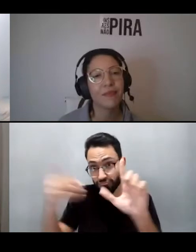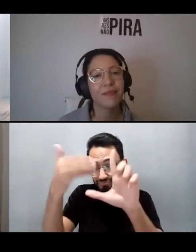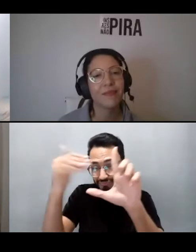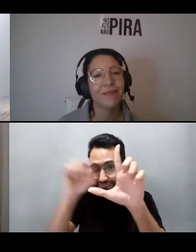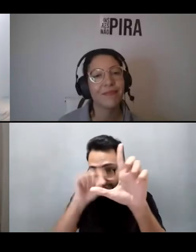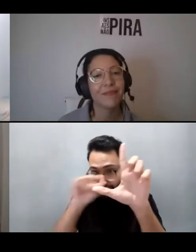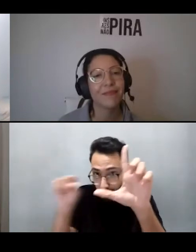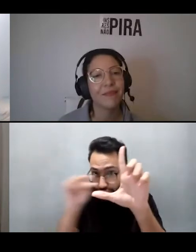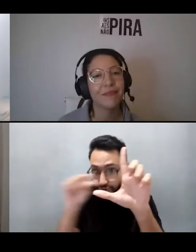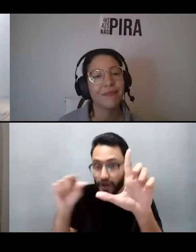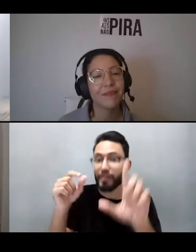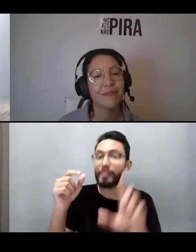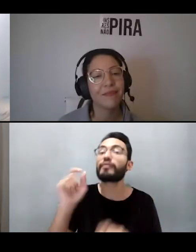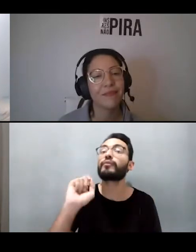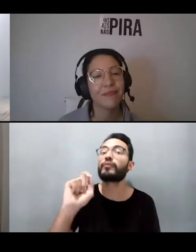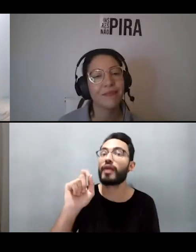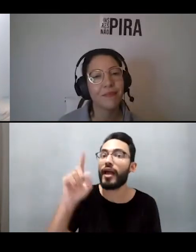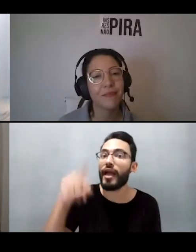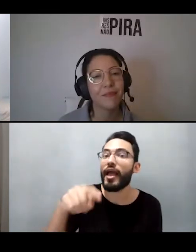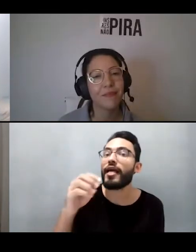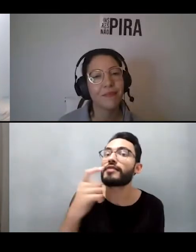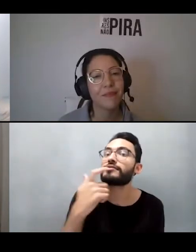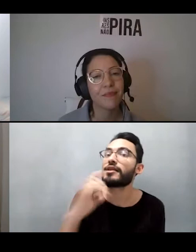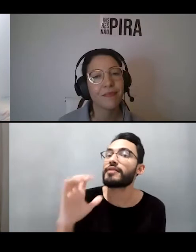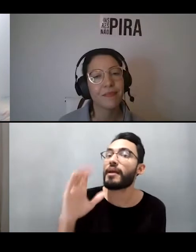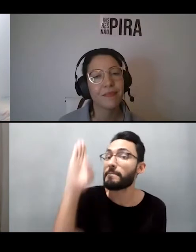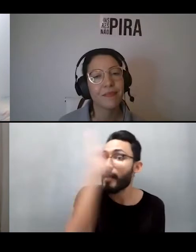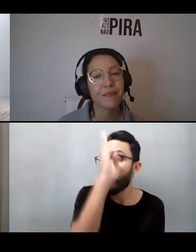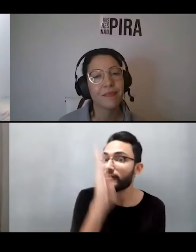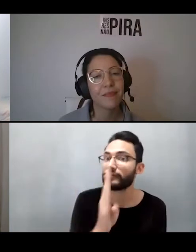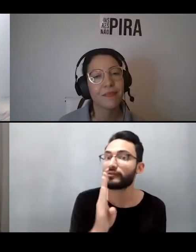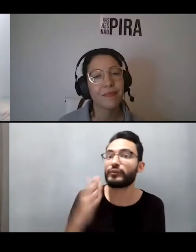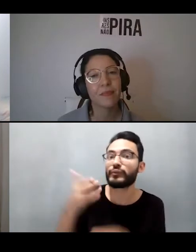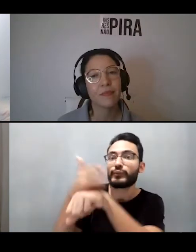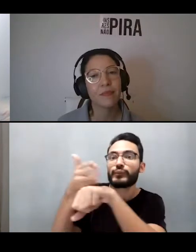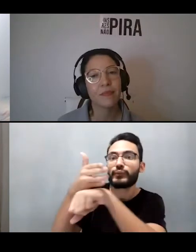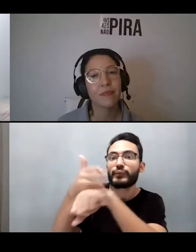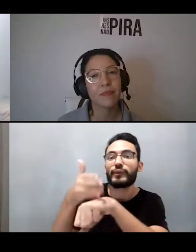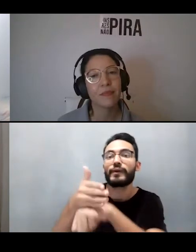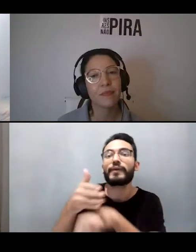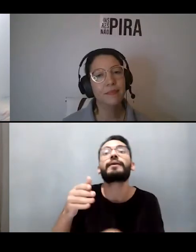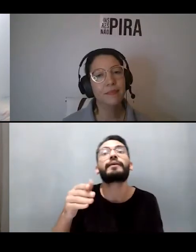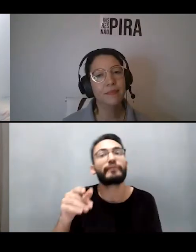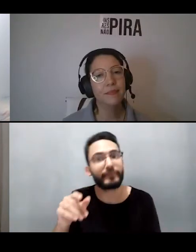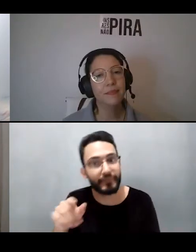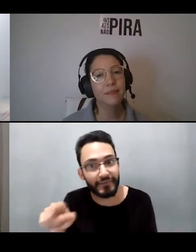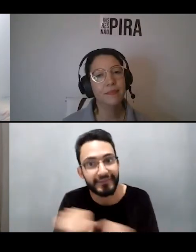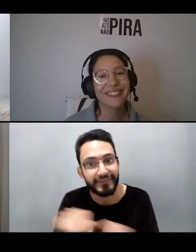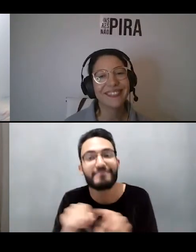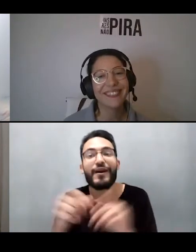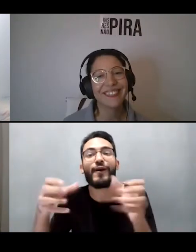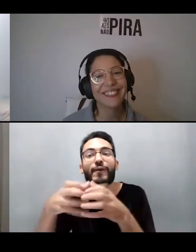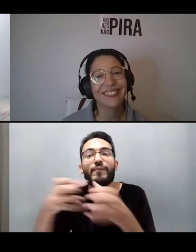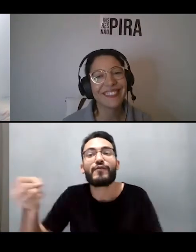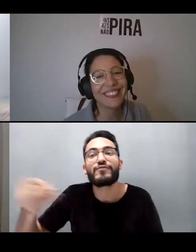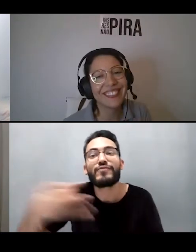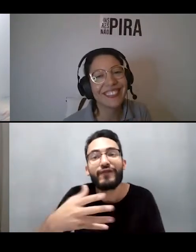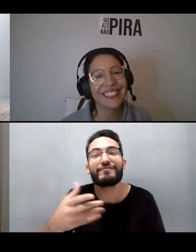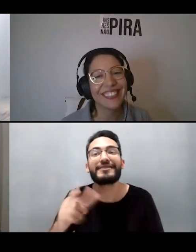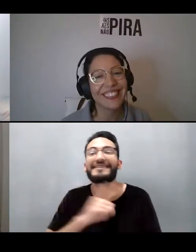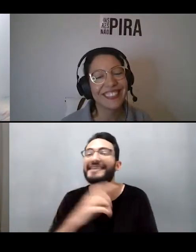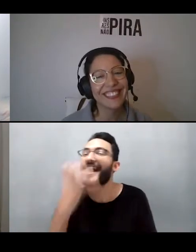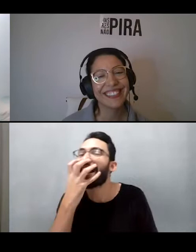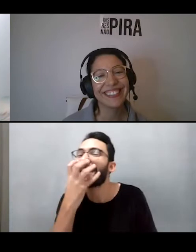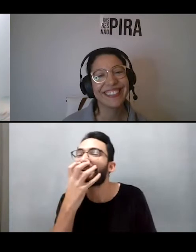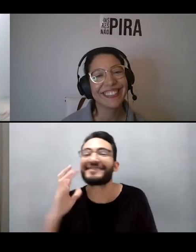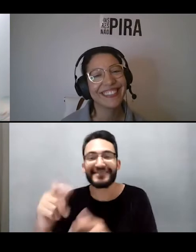gente tem, né, C&T Brasil, um dos grupos mais acessados, o C&T Pets, que é um grupo novo aí, né? Todo mundo tem pet